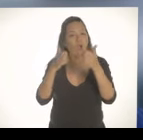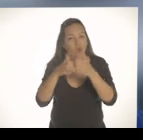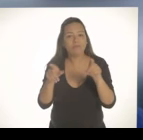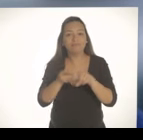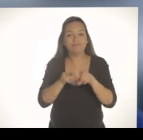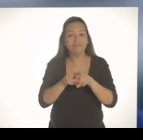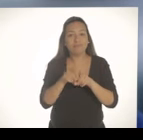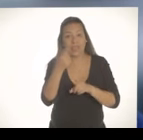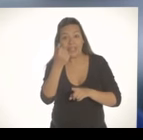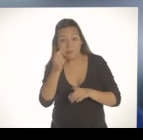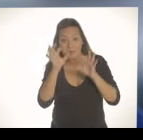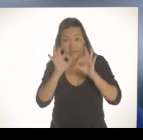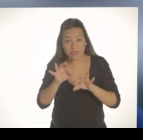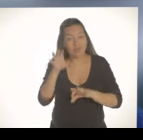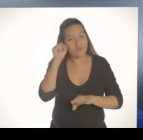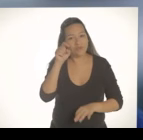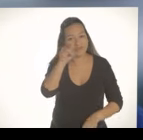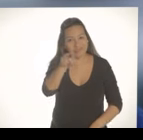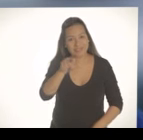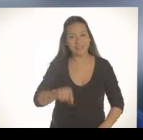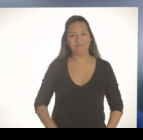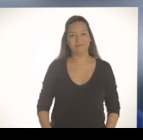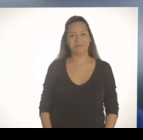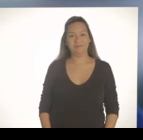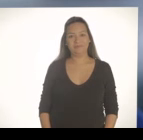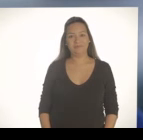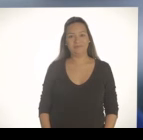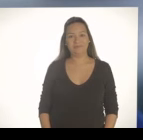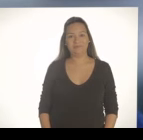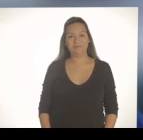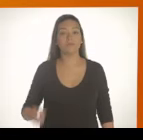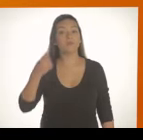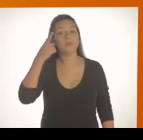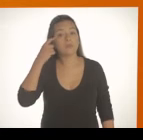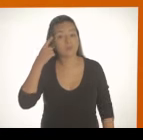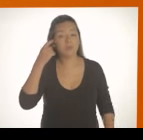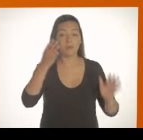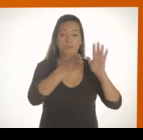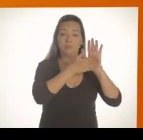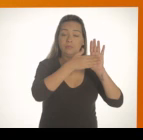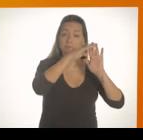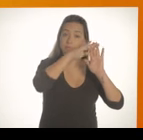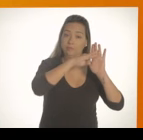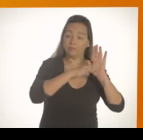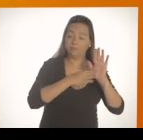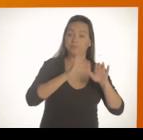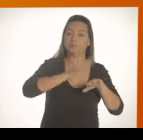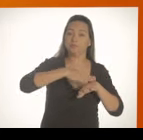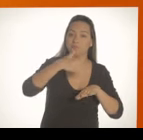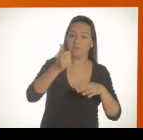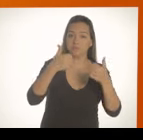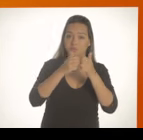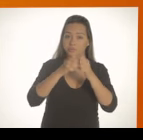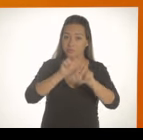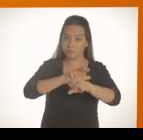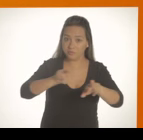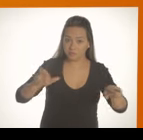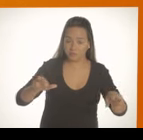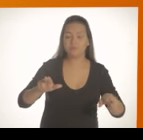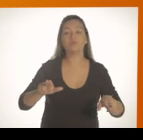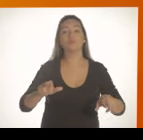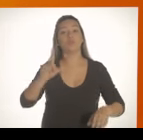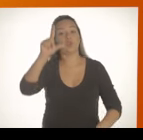ônibus. Na hora de definir o preço, pode ter certeza, eu vou pensar em você. Freixo tem propostas possíveis para melhorar